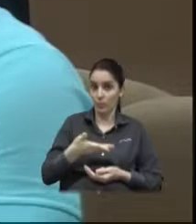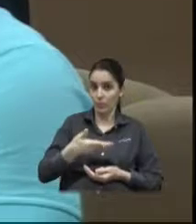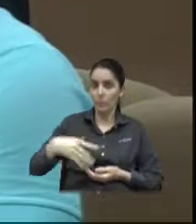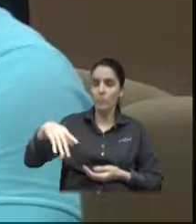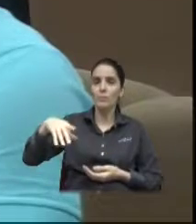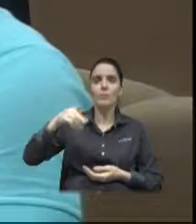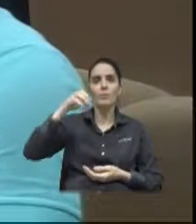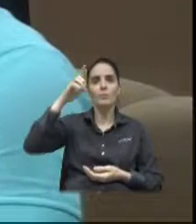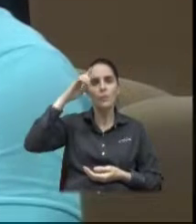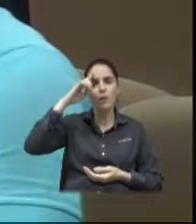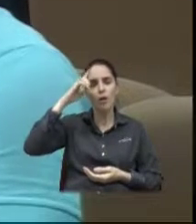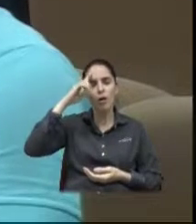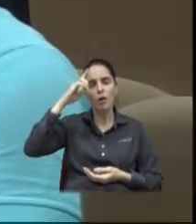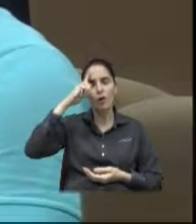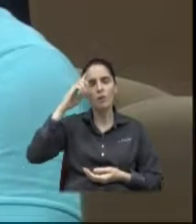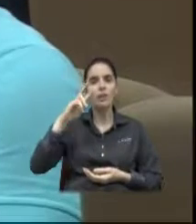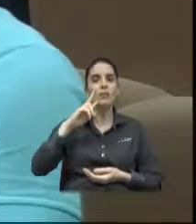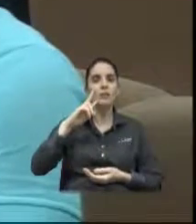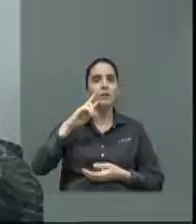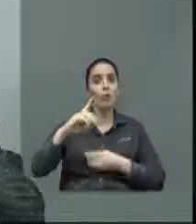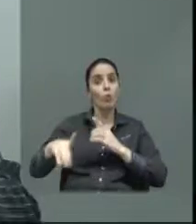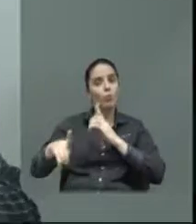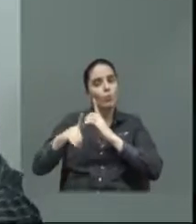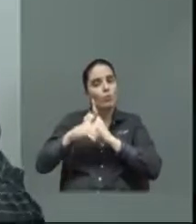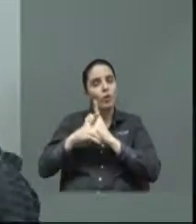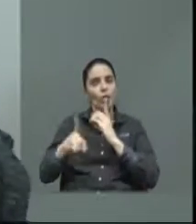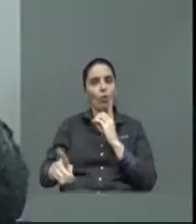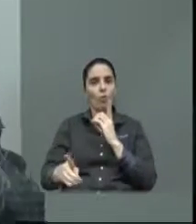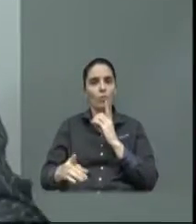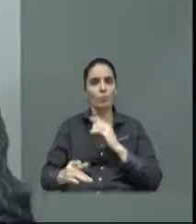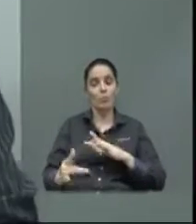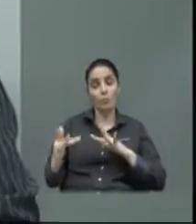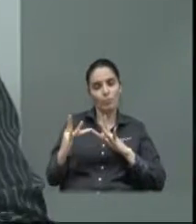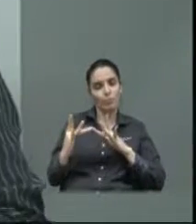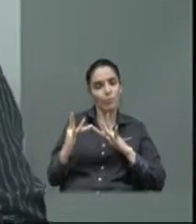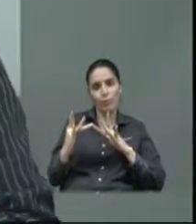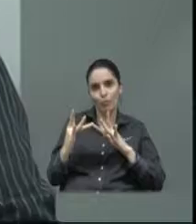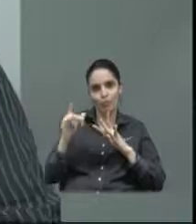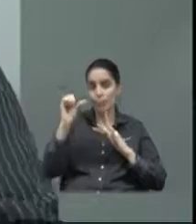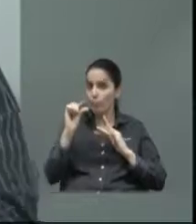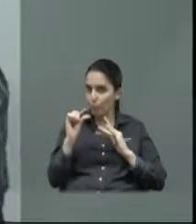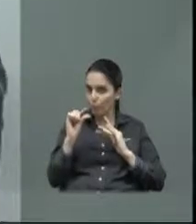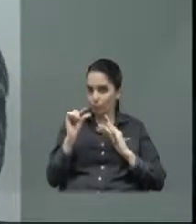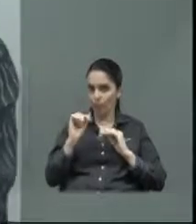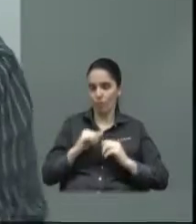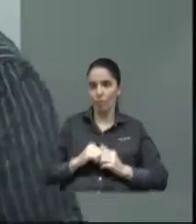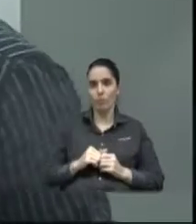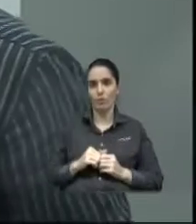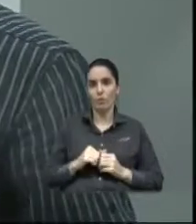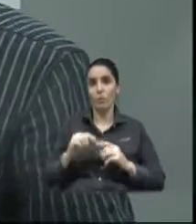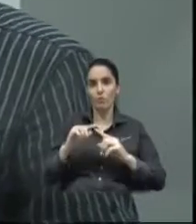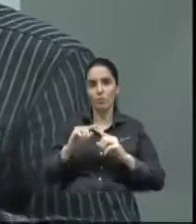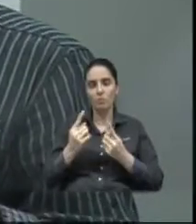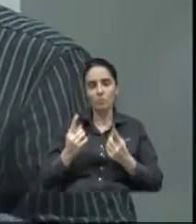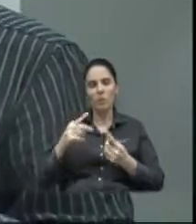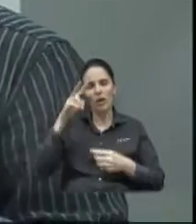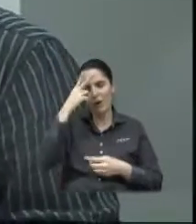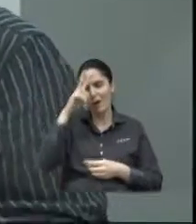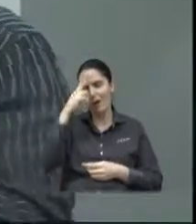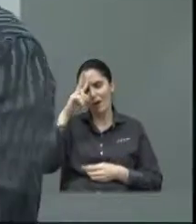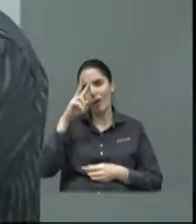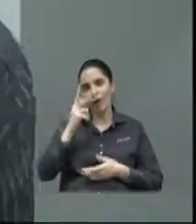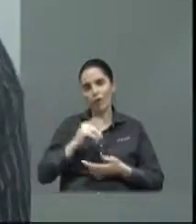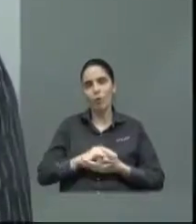fico muito feliz, a gente talvez não tenha muito contato, mas boas lembranças do Flávio de Carvalho, boas lembranças aí, professor